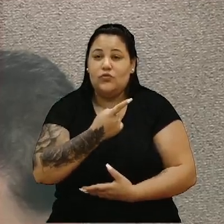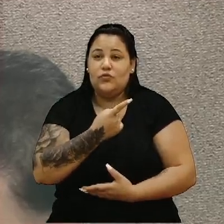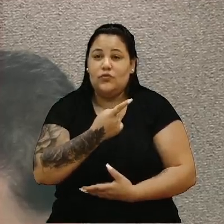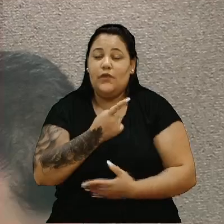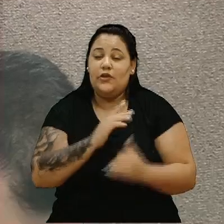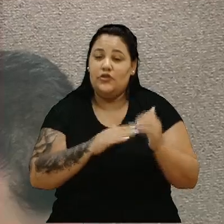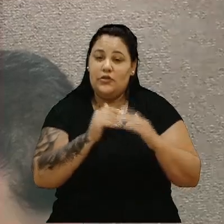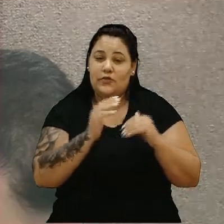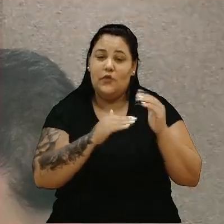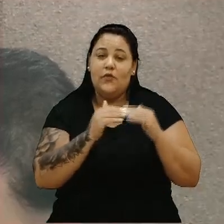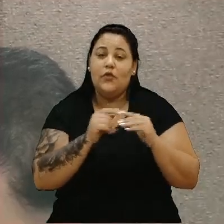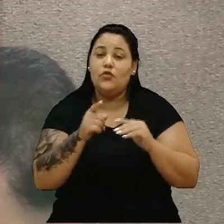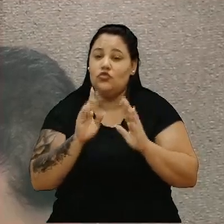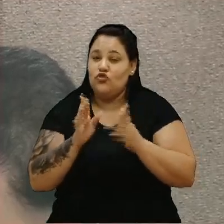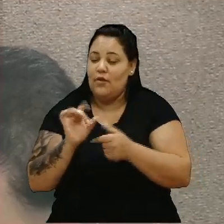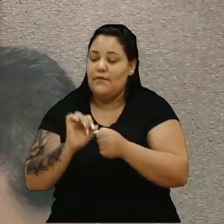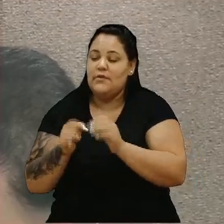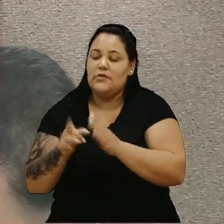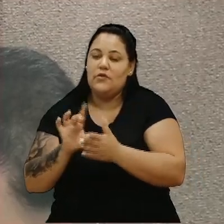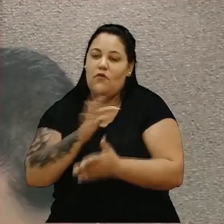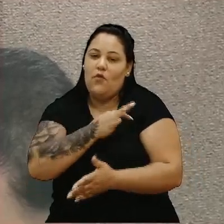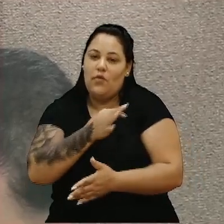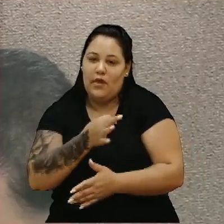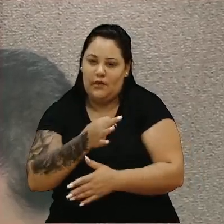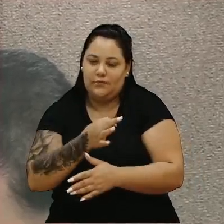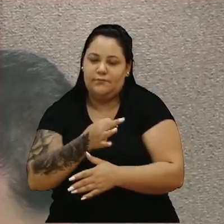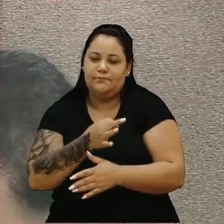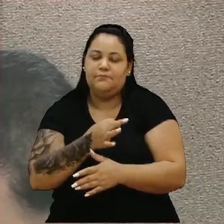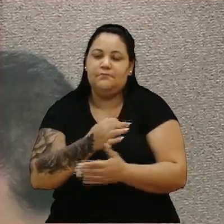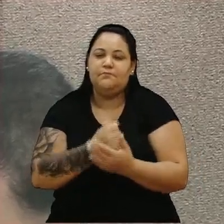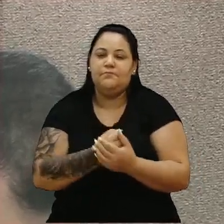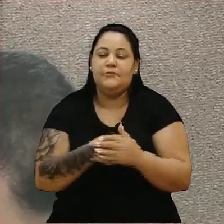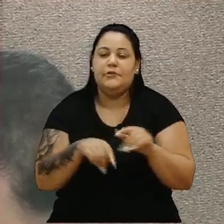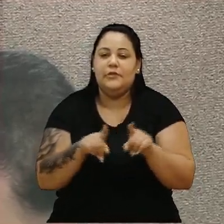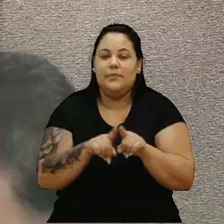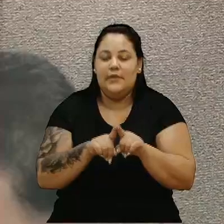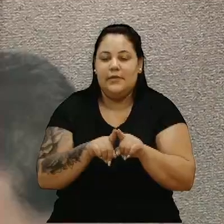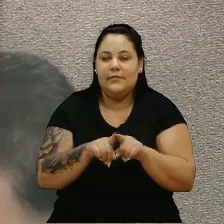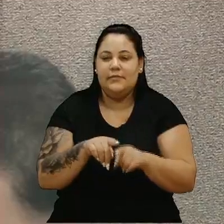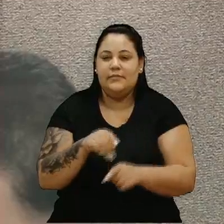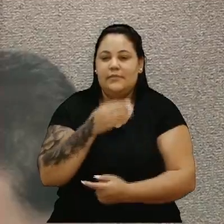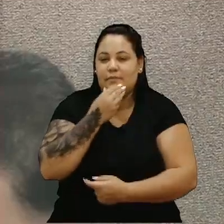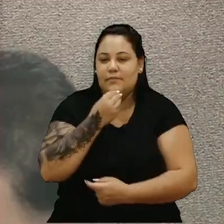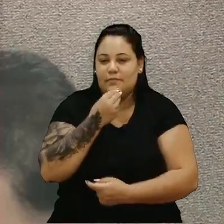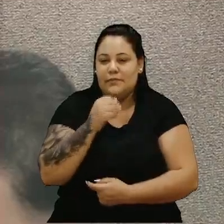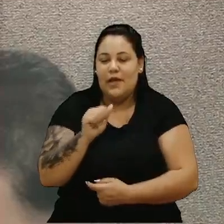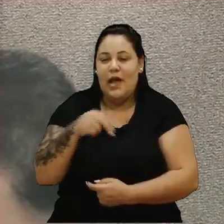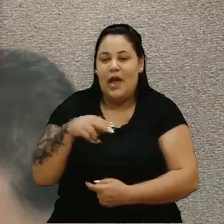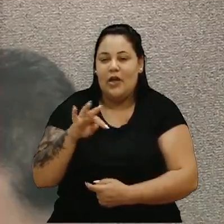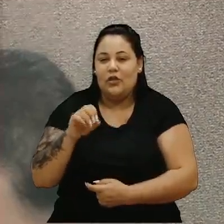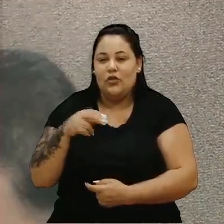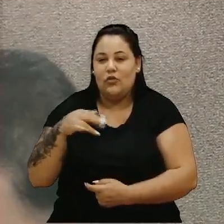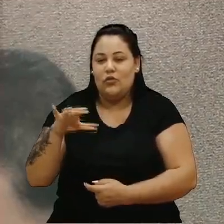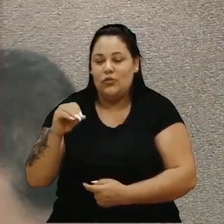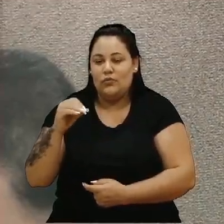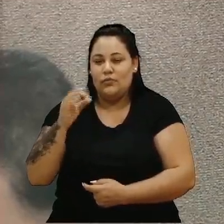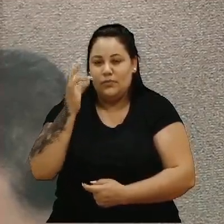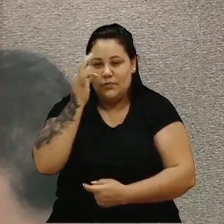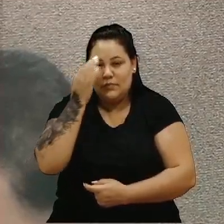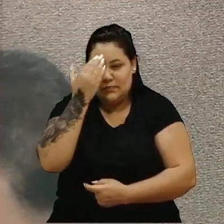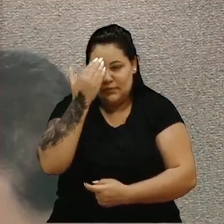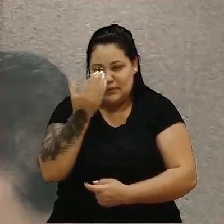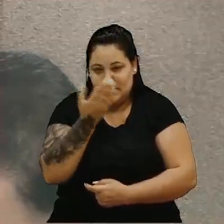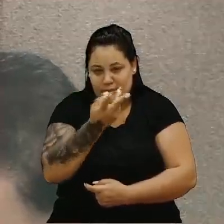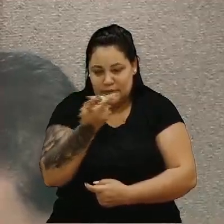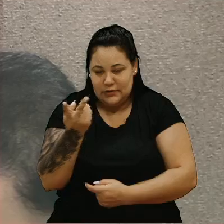como voluntário. Parabéns. Também fui recebido pelo senhor Antônio Bressan, estava lá no momento. Obrigado por terem vindo. E